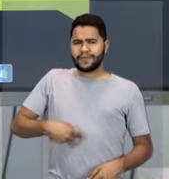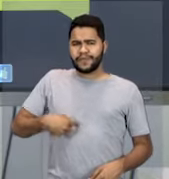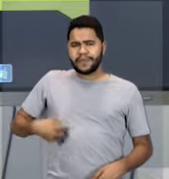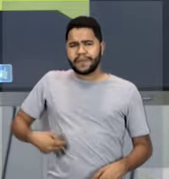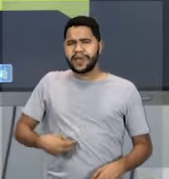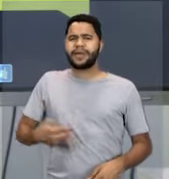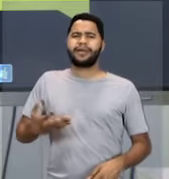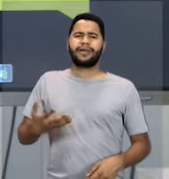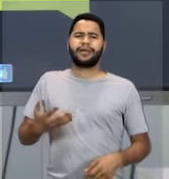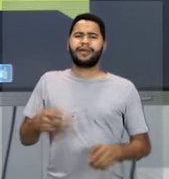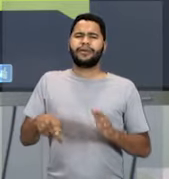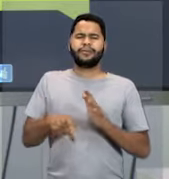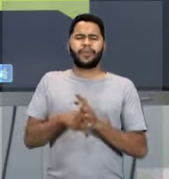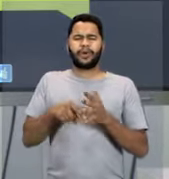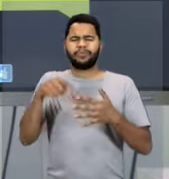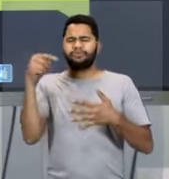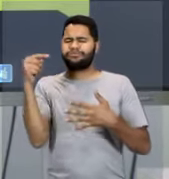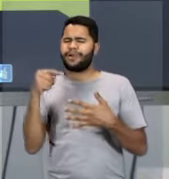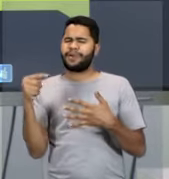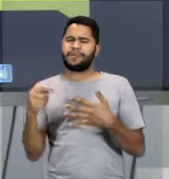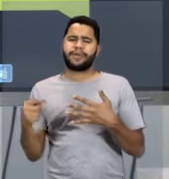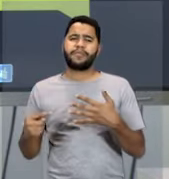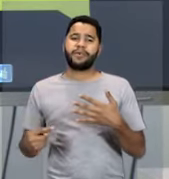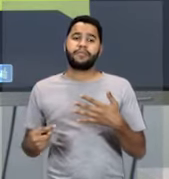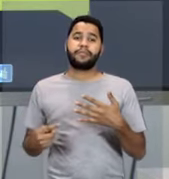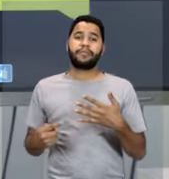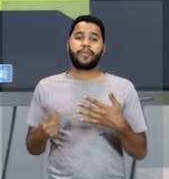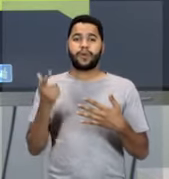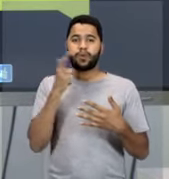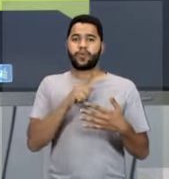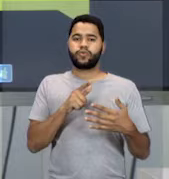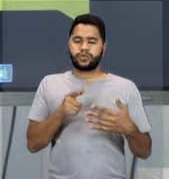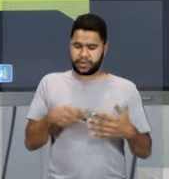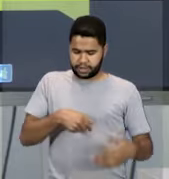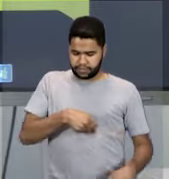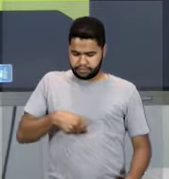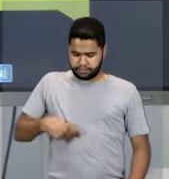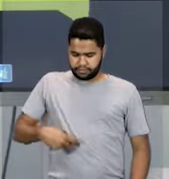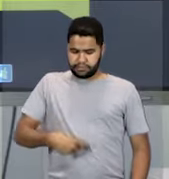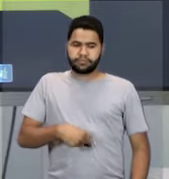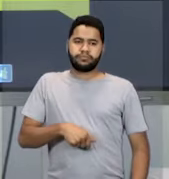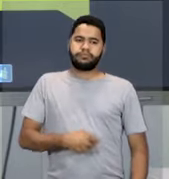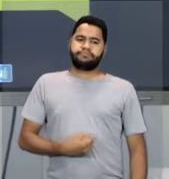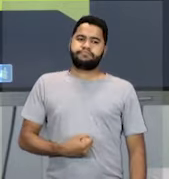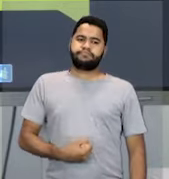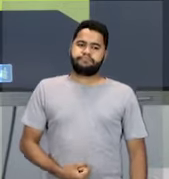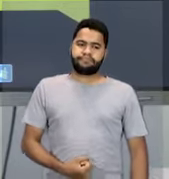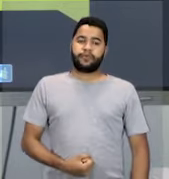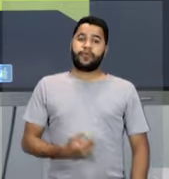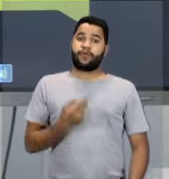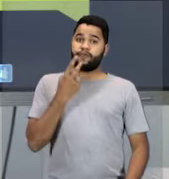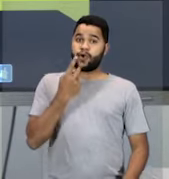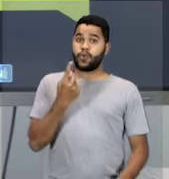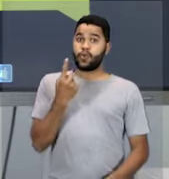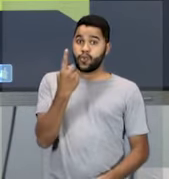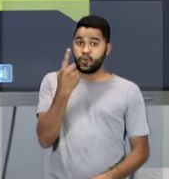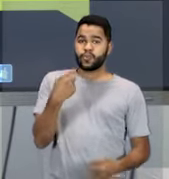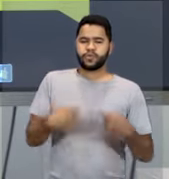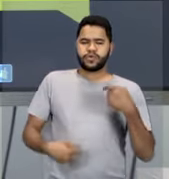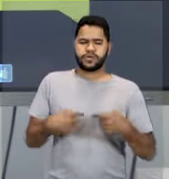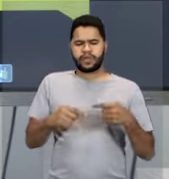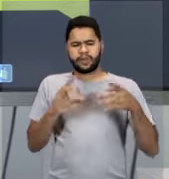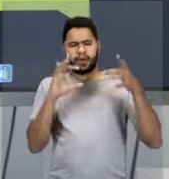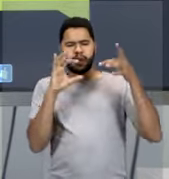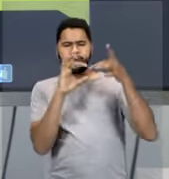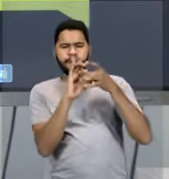intestino grosso, isso tudo para fazer a digestão. Aqui a gente falou de um sistema, mas ele está ligado